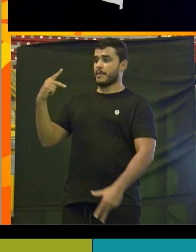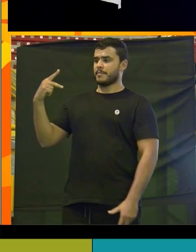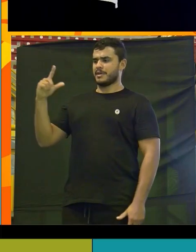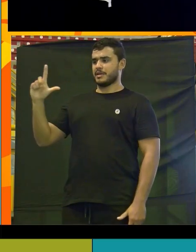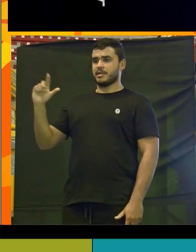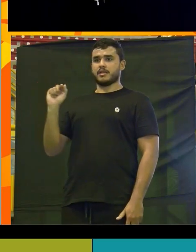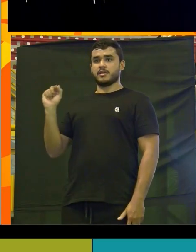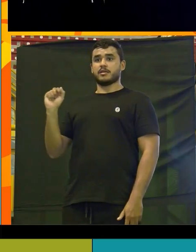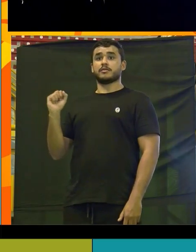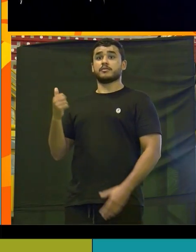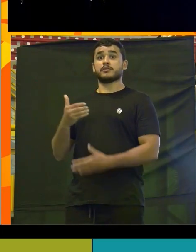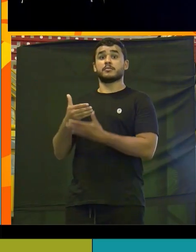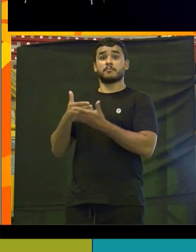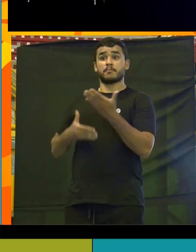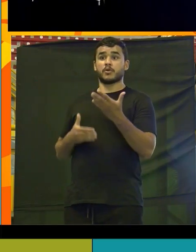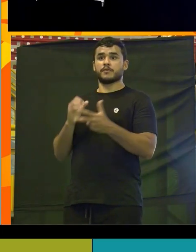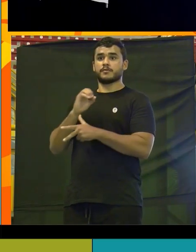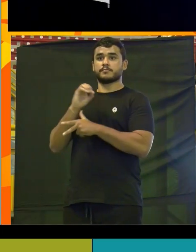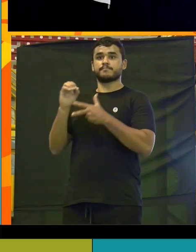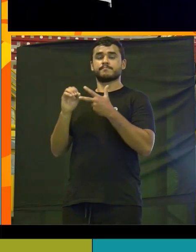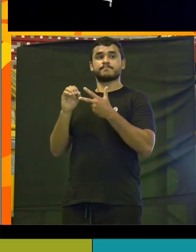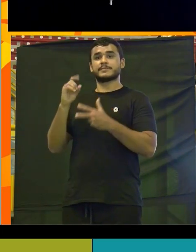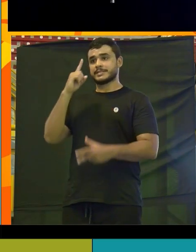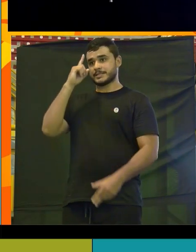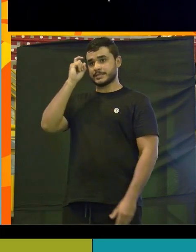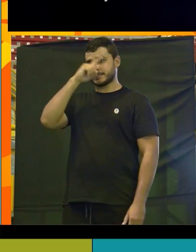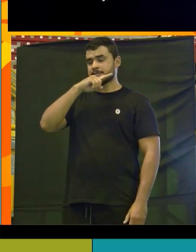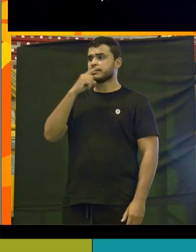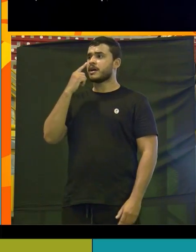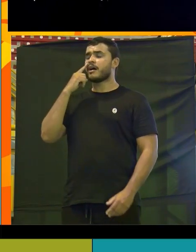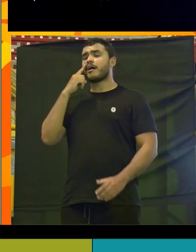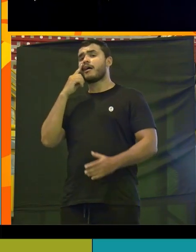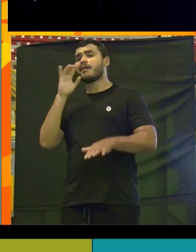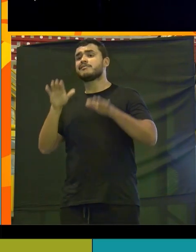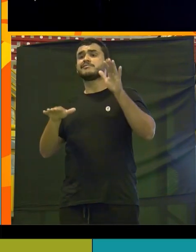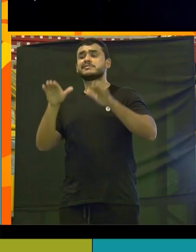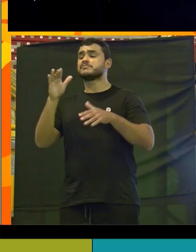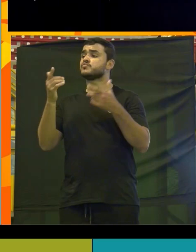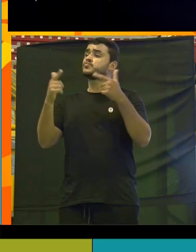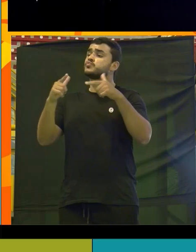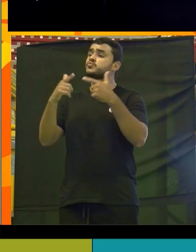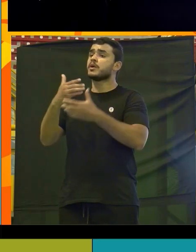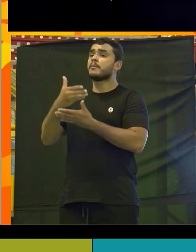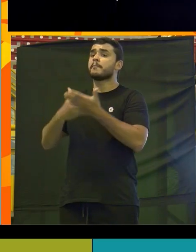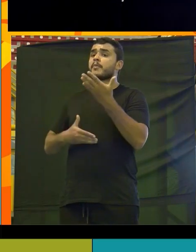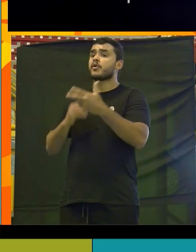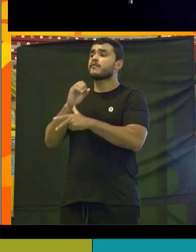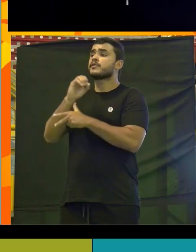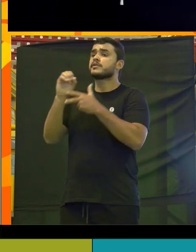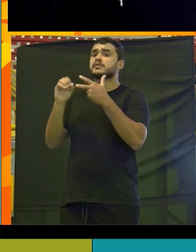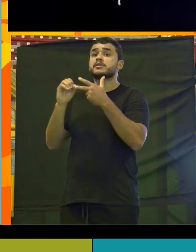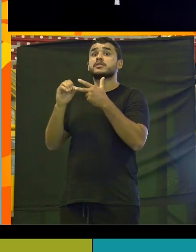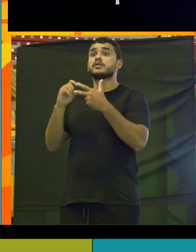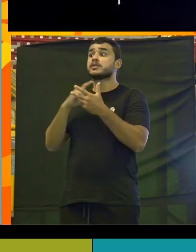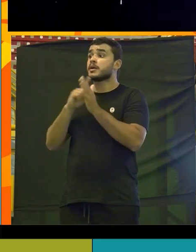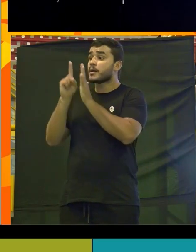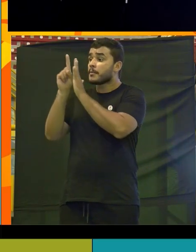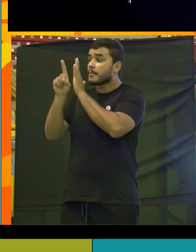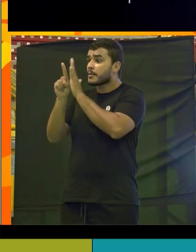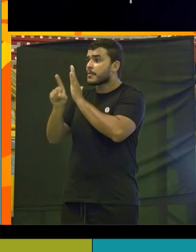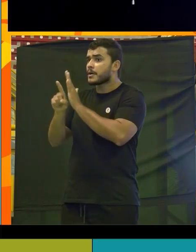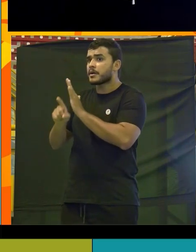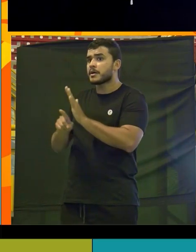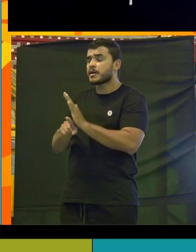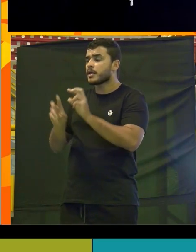uma prova mais difícil da gente encontrar, e a chance de pegar as questões do